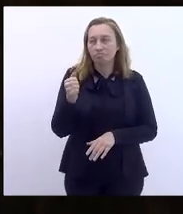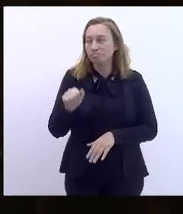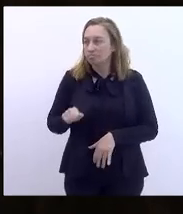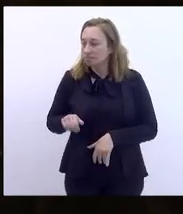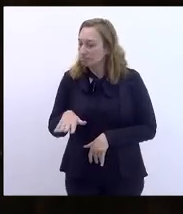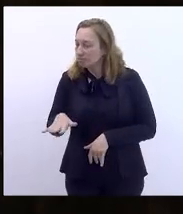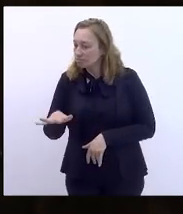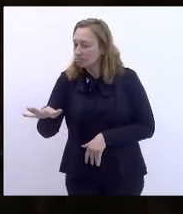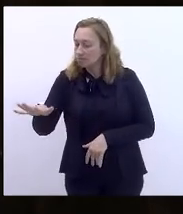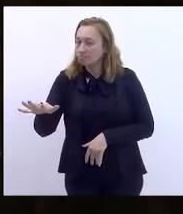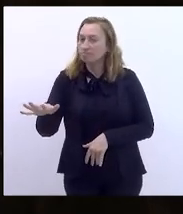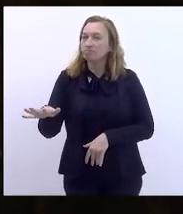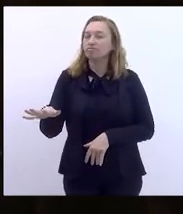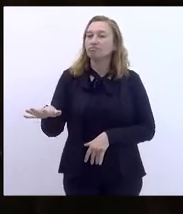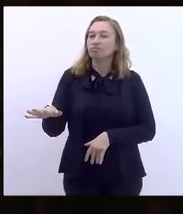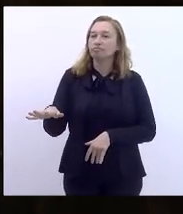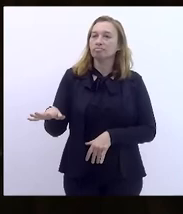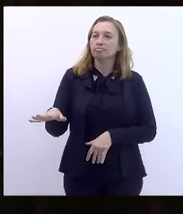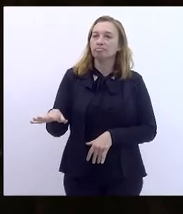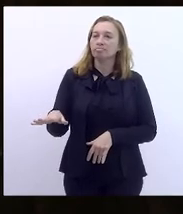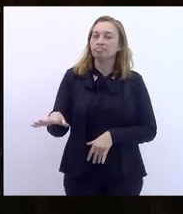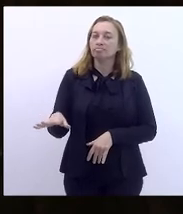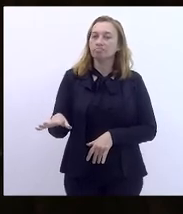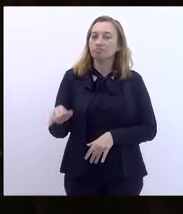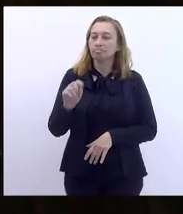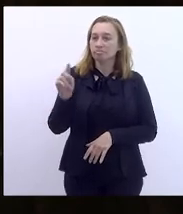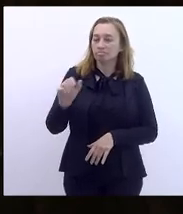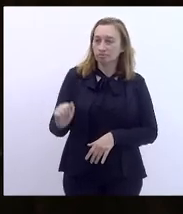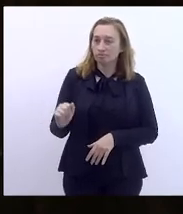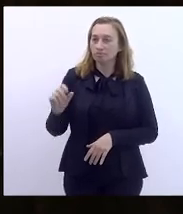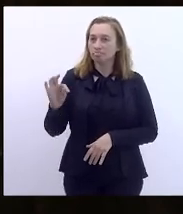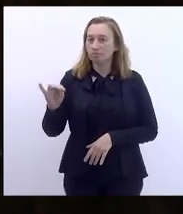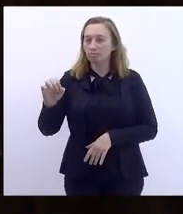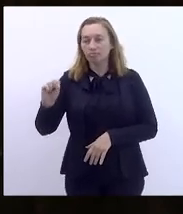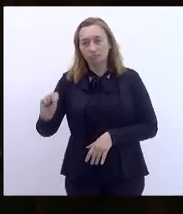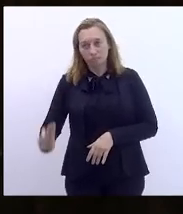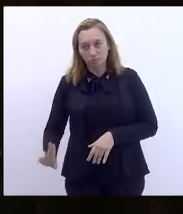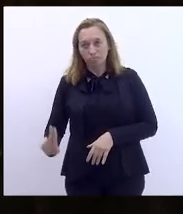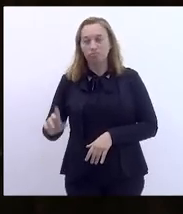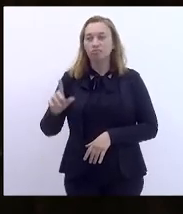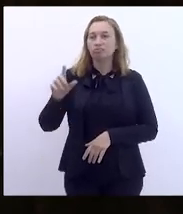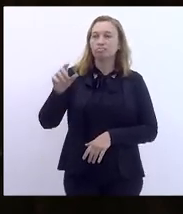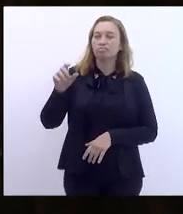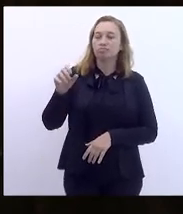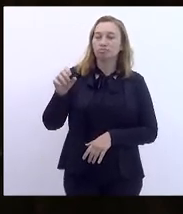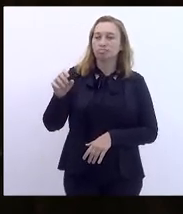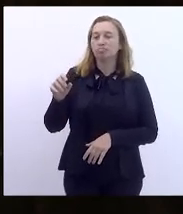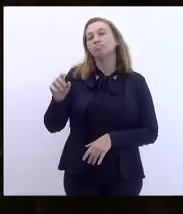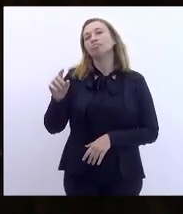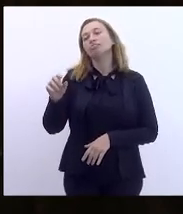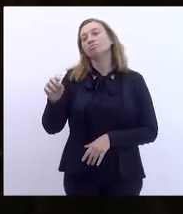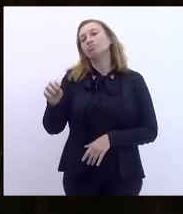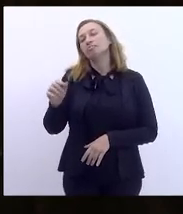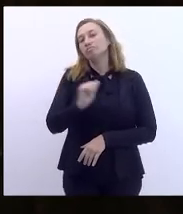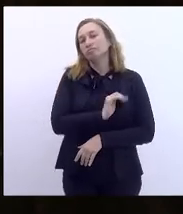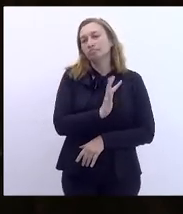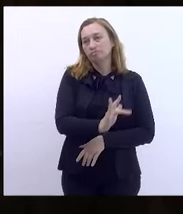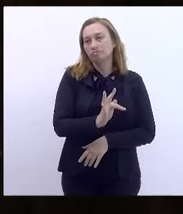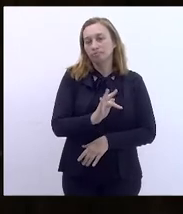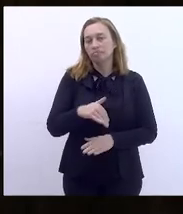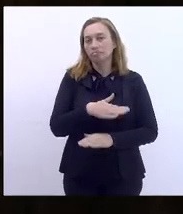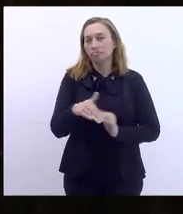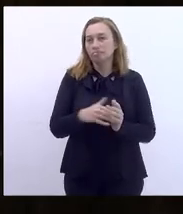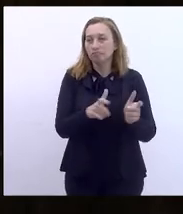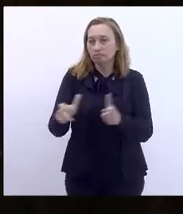favela que existe nós sabemos que a favela ele existe na zona norte na zona sul EA Oeste na Baixada Fluminense em